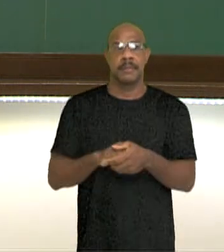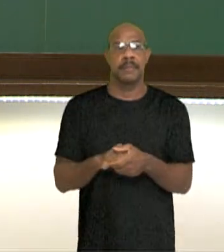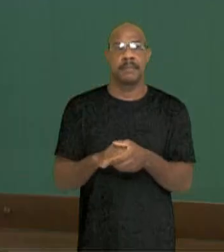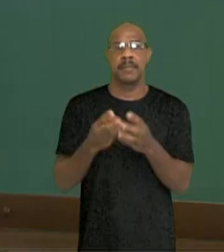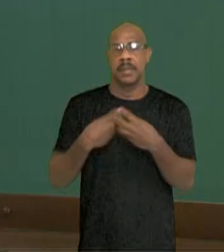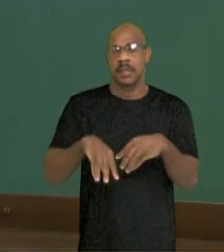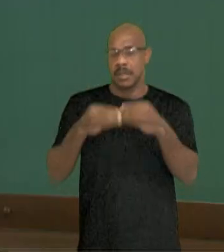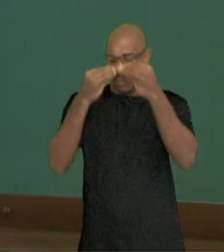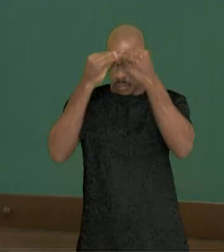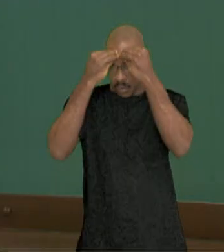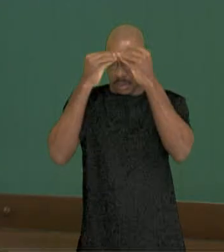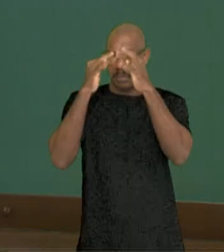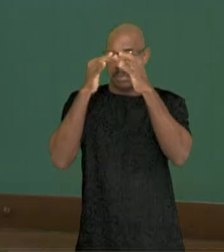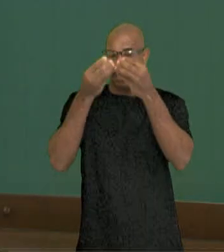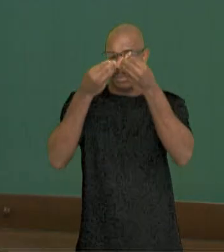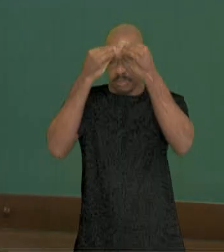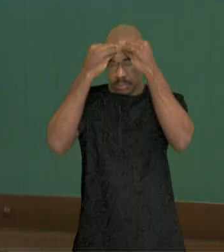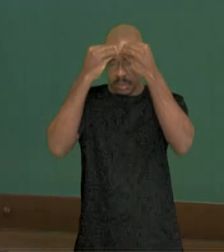seus neurônios.